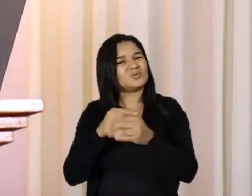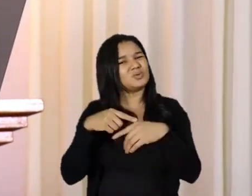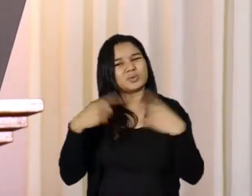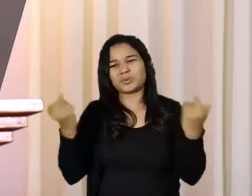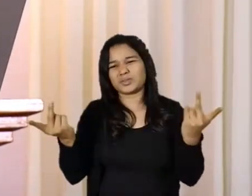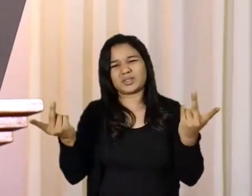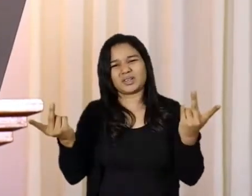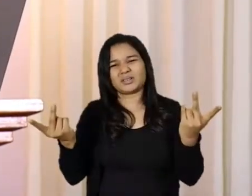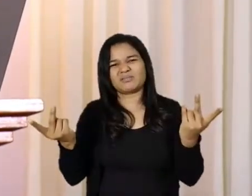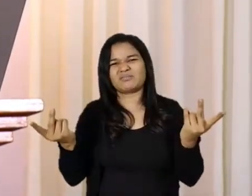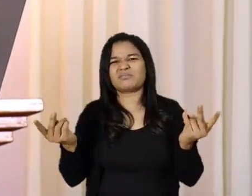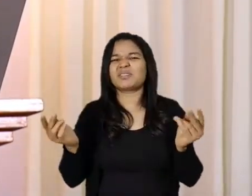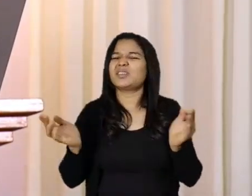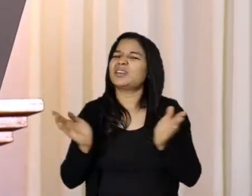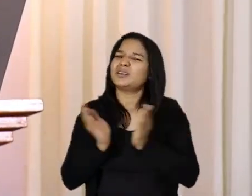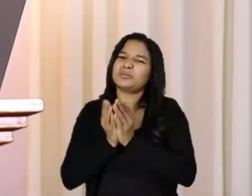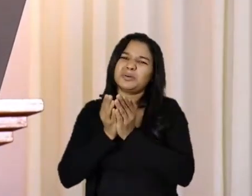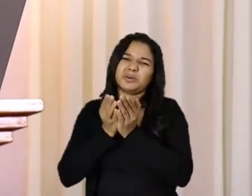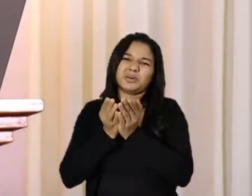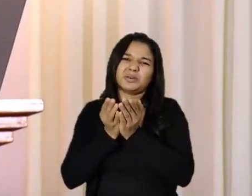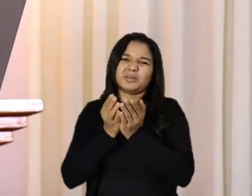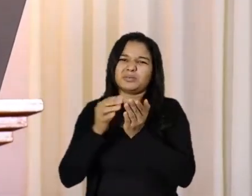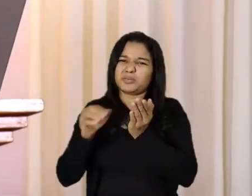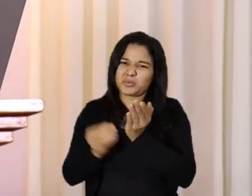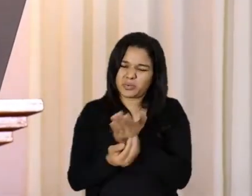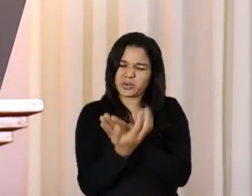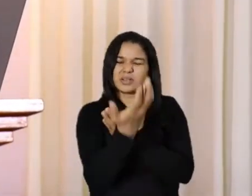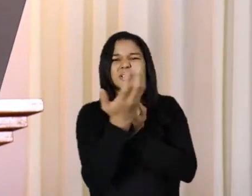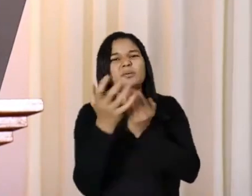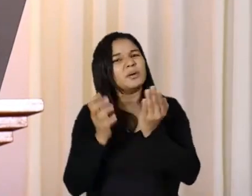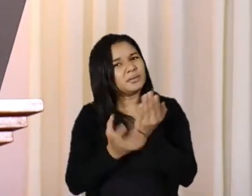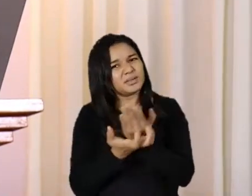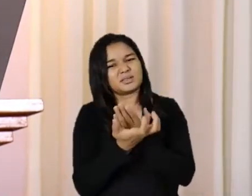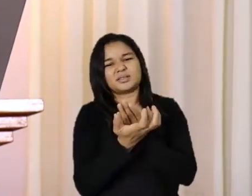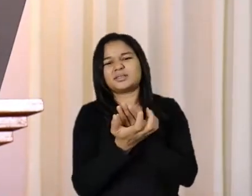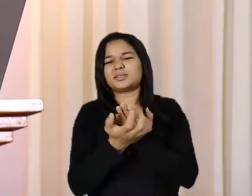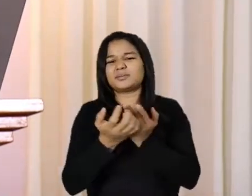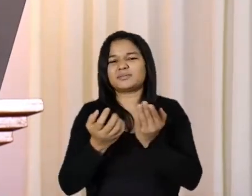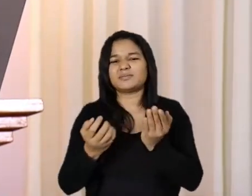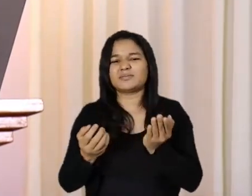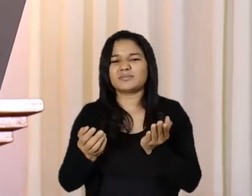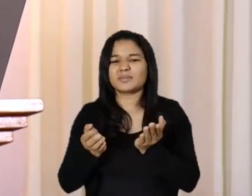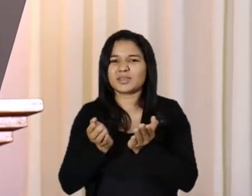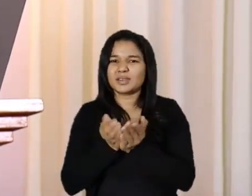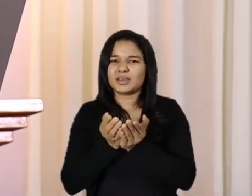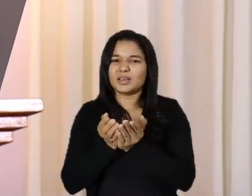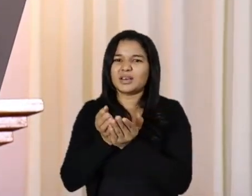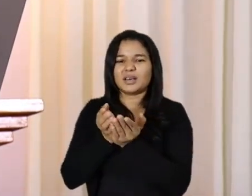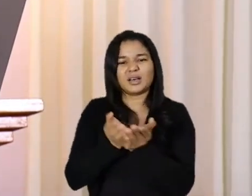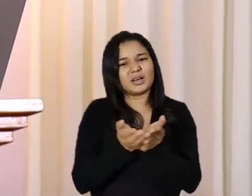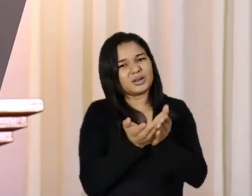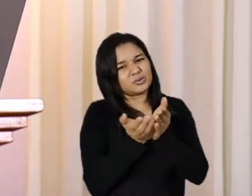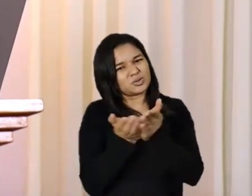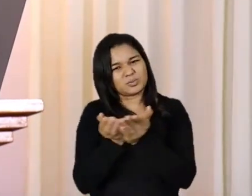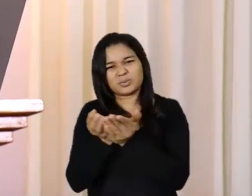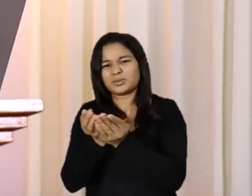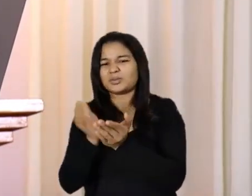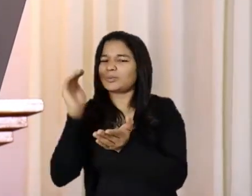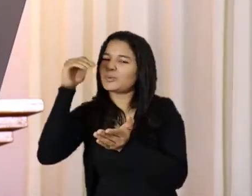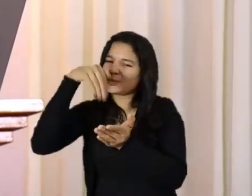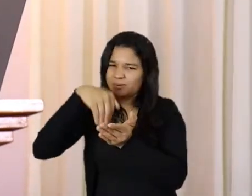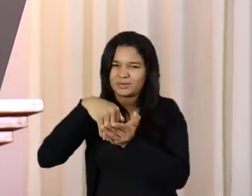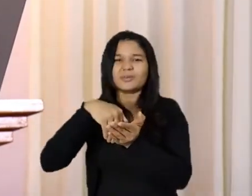a sua casa móvel, aquela casa embarcação, poderia sofrer um naufrágio, entrar água, imagine que situação desconfortável iria